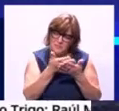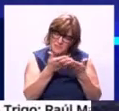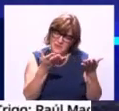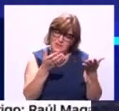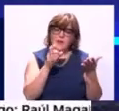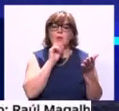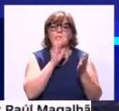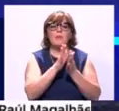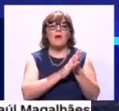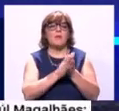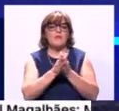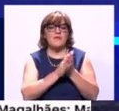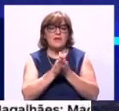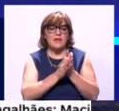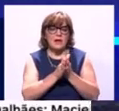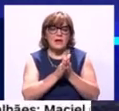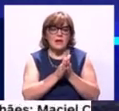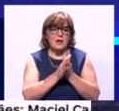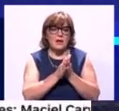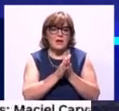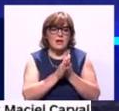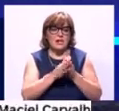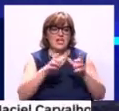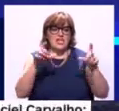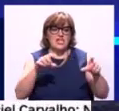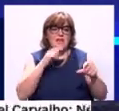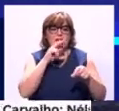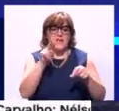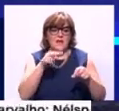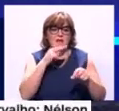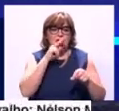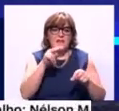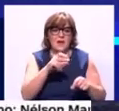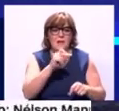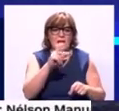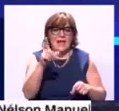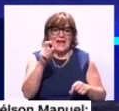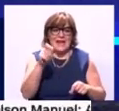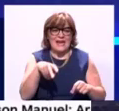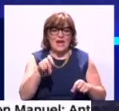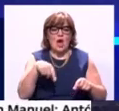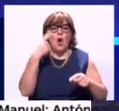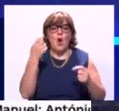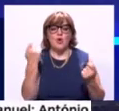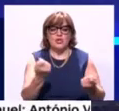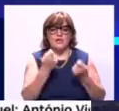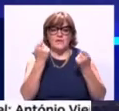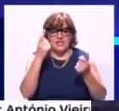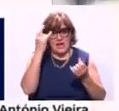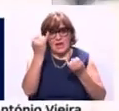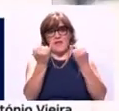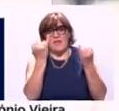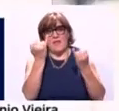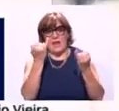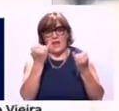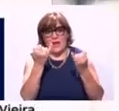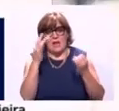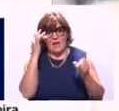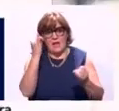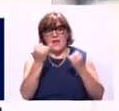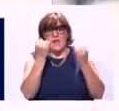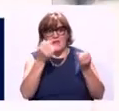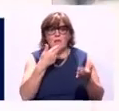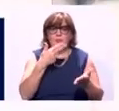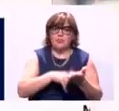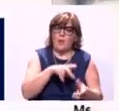Podemos aproveitar o Estádio Dragão e o Dragão Arena para outros eventos. E são ideias, mas... Ideias